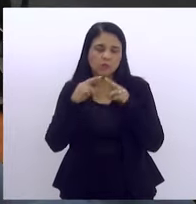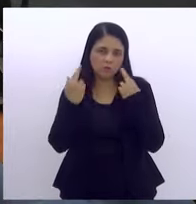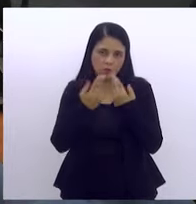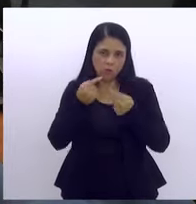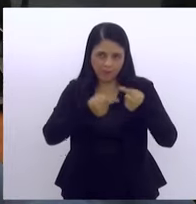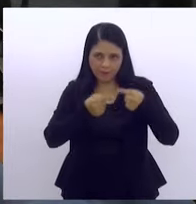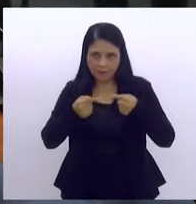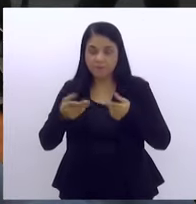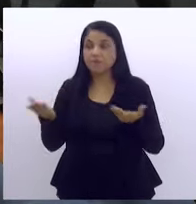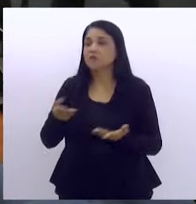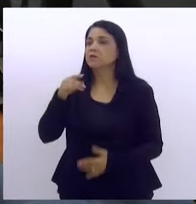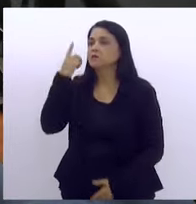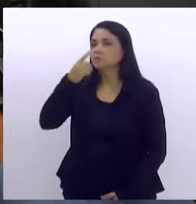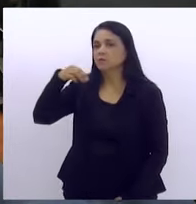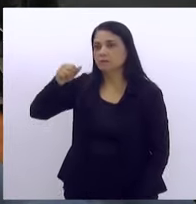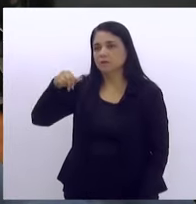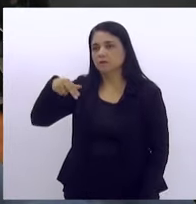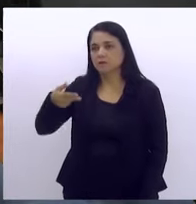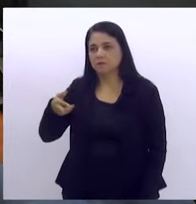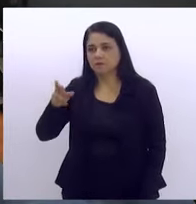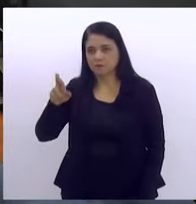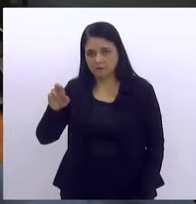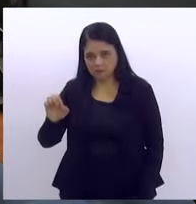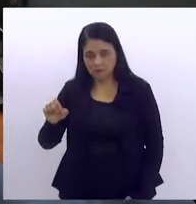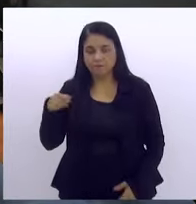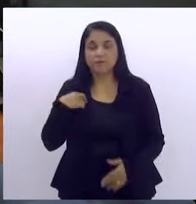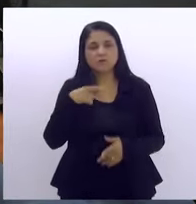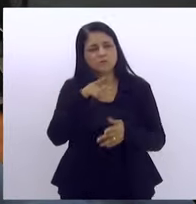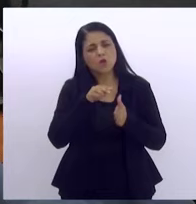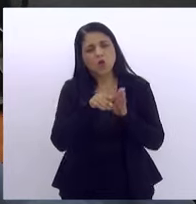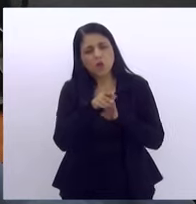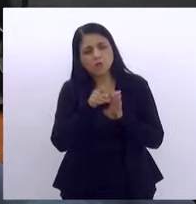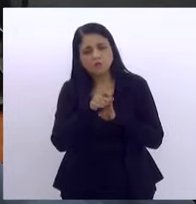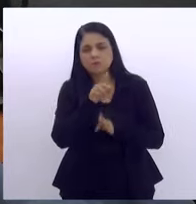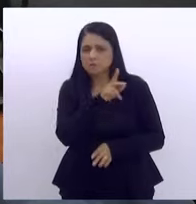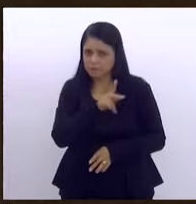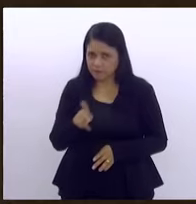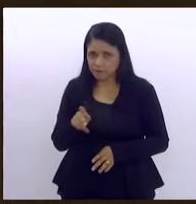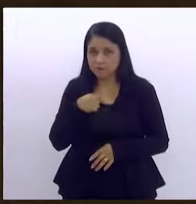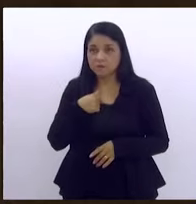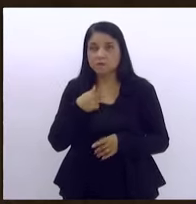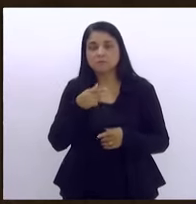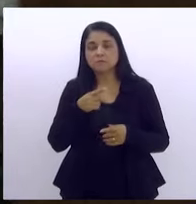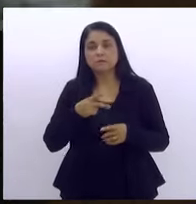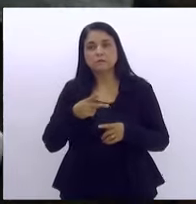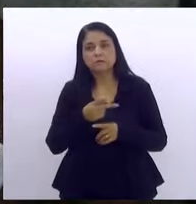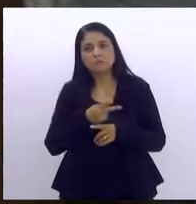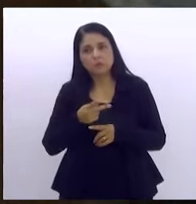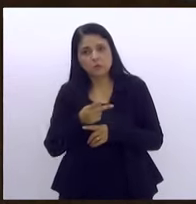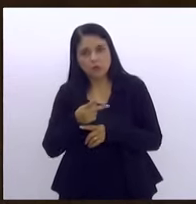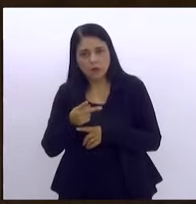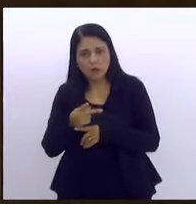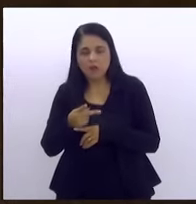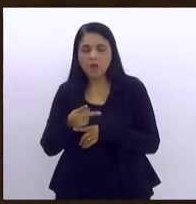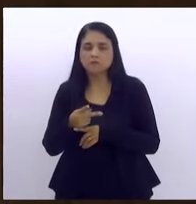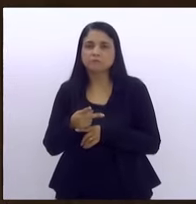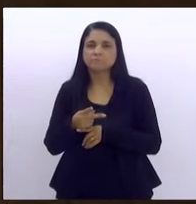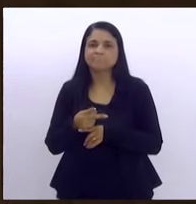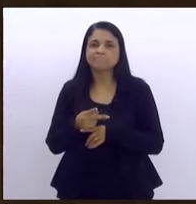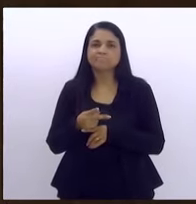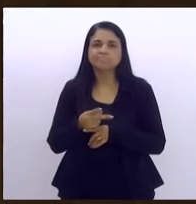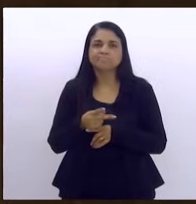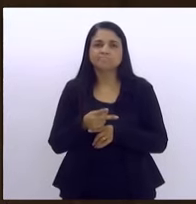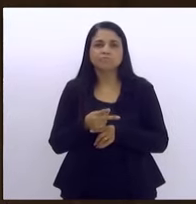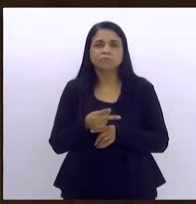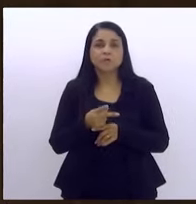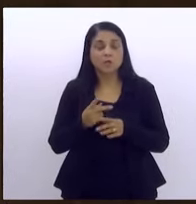Presidente, sob a orientação aí de Vossa Excelência, a gente tem procurado, até em relação à Comissão de